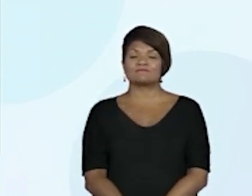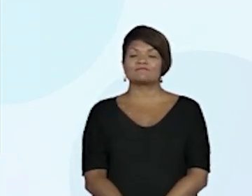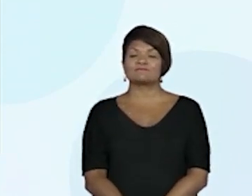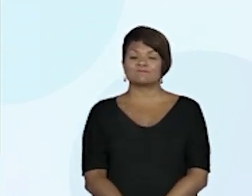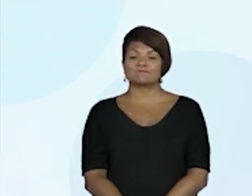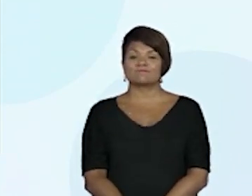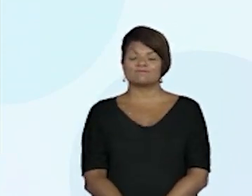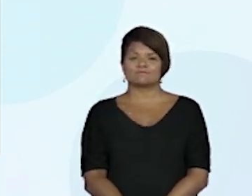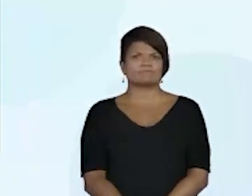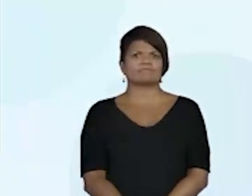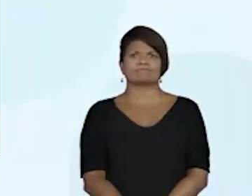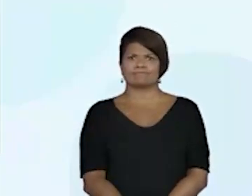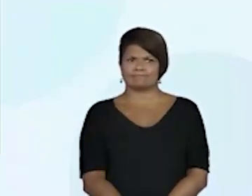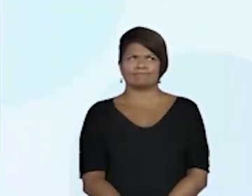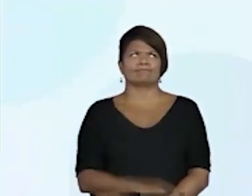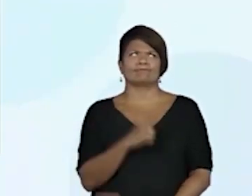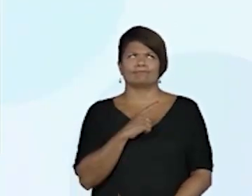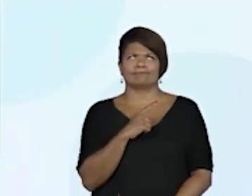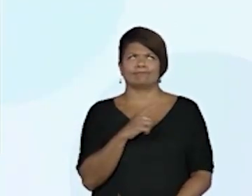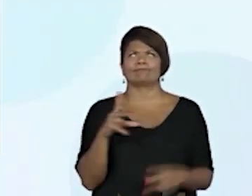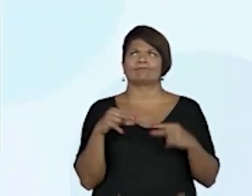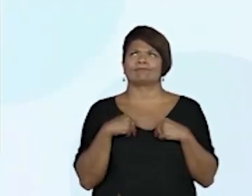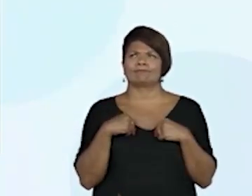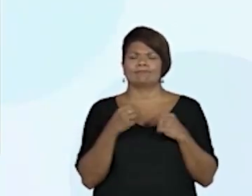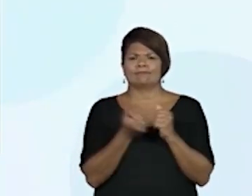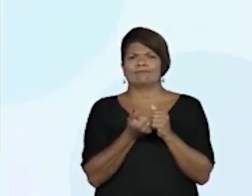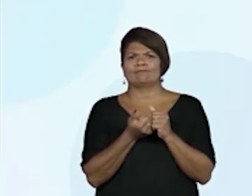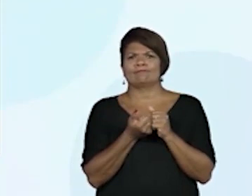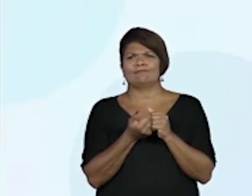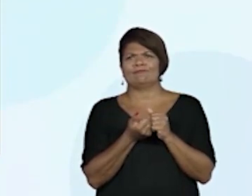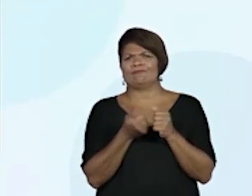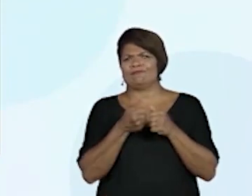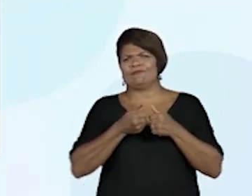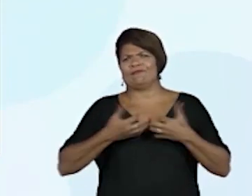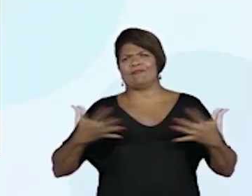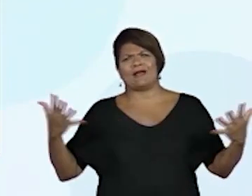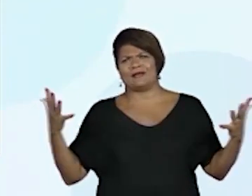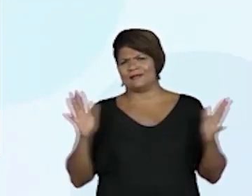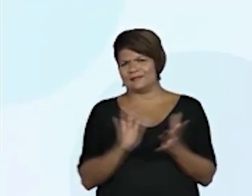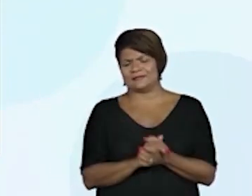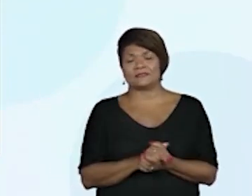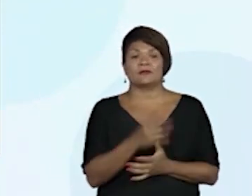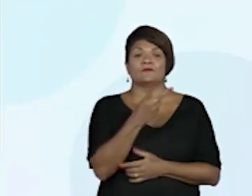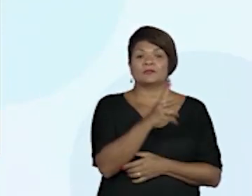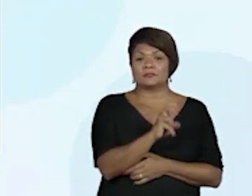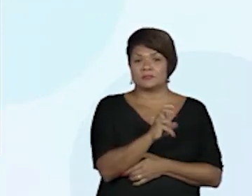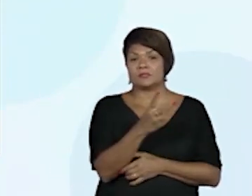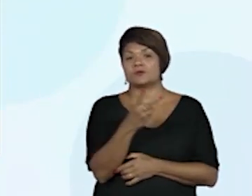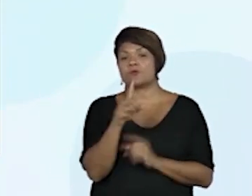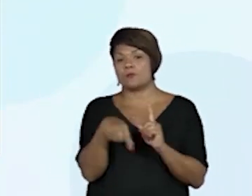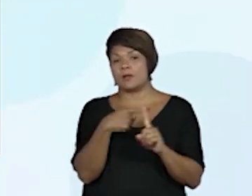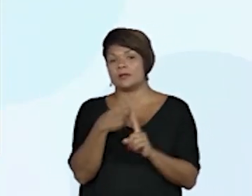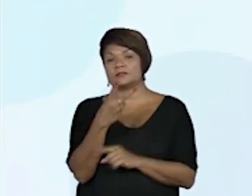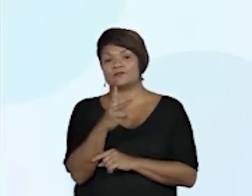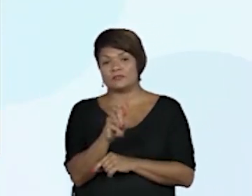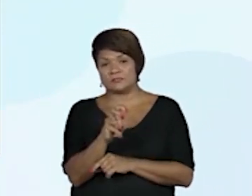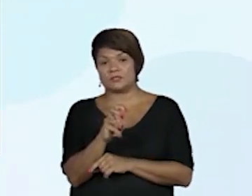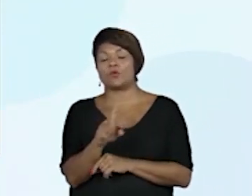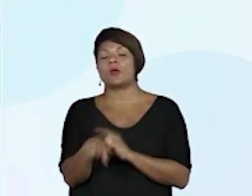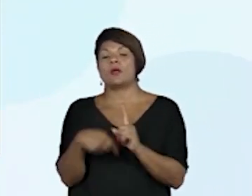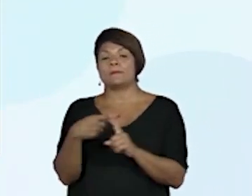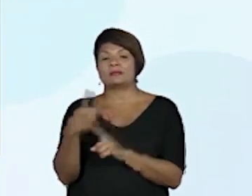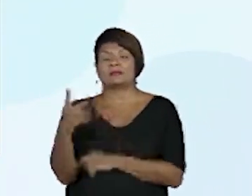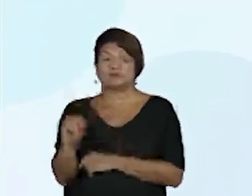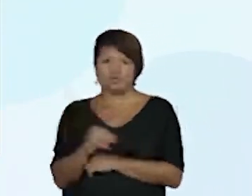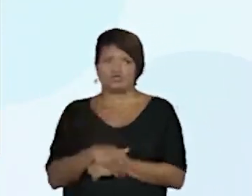72. Gente, tem muitas formas que a gente poderia... Olha lá, 25 mais 25 mais 20. Vou